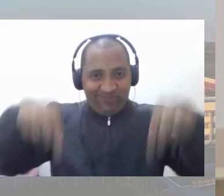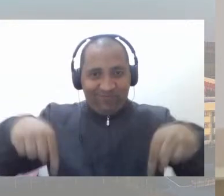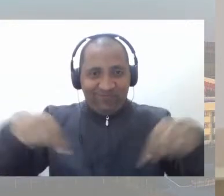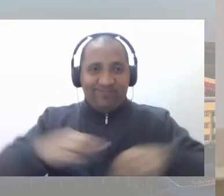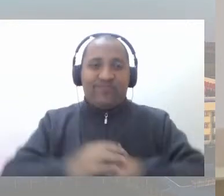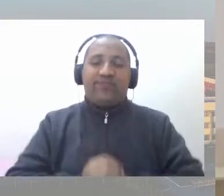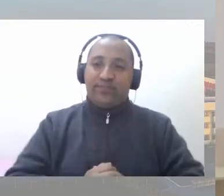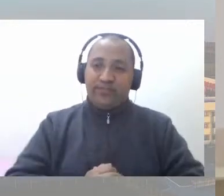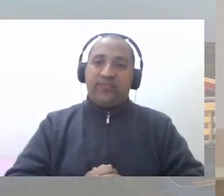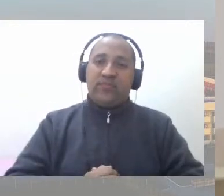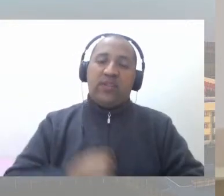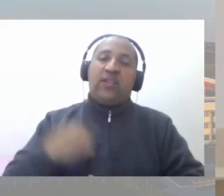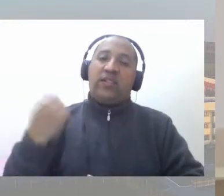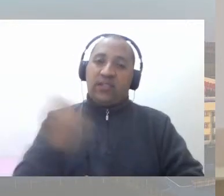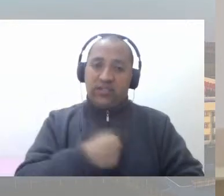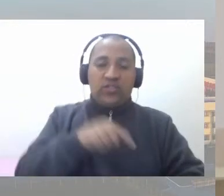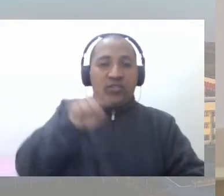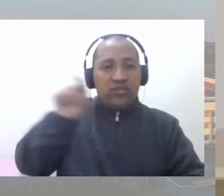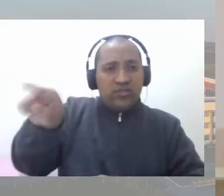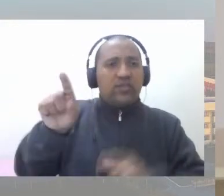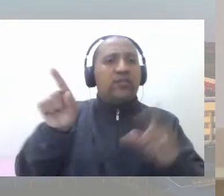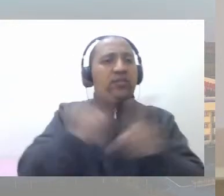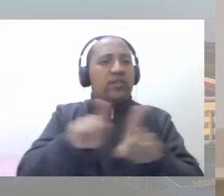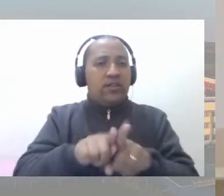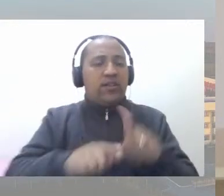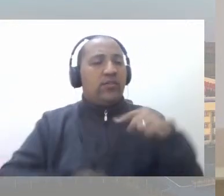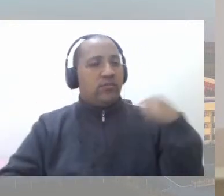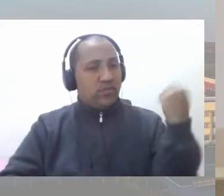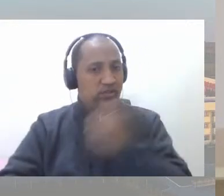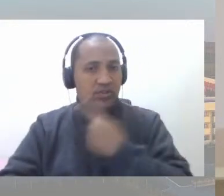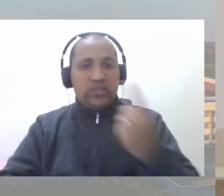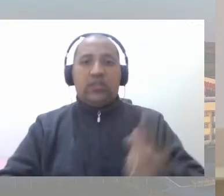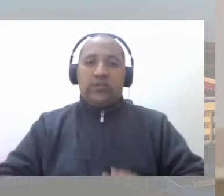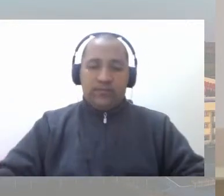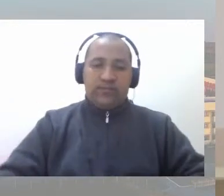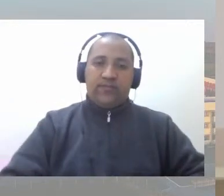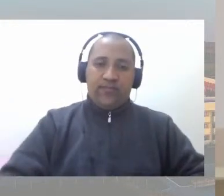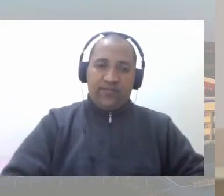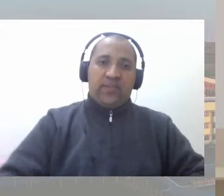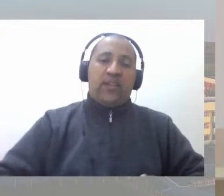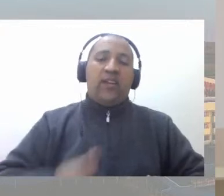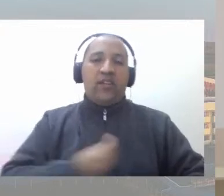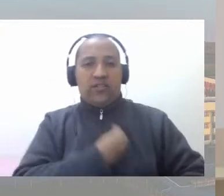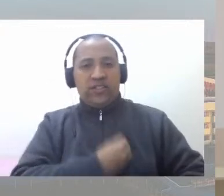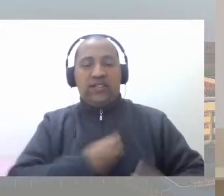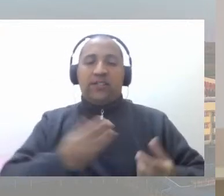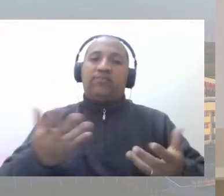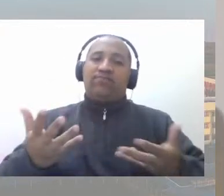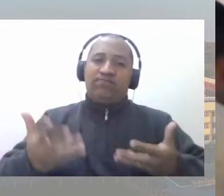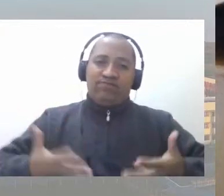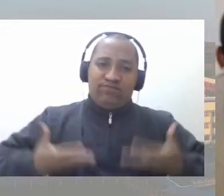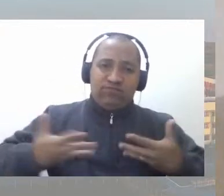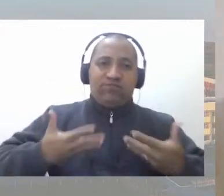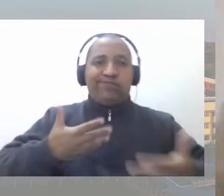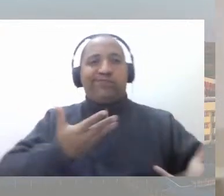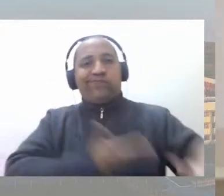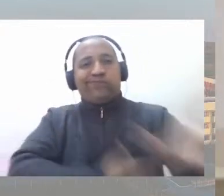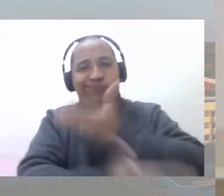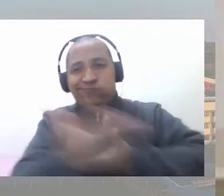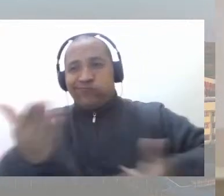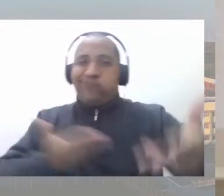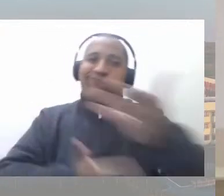E desejamos, não só para ti, mas para todos nós, uma convivência harmoniosa e que